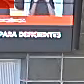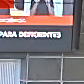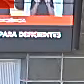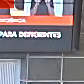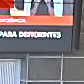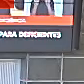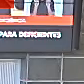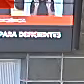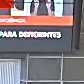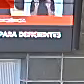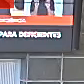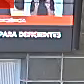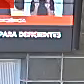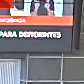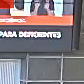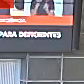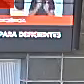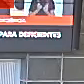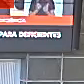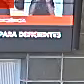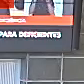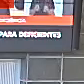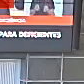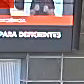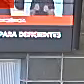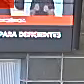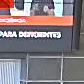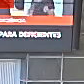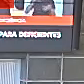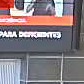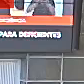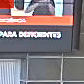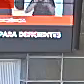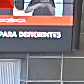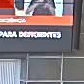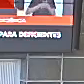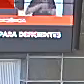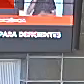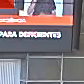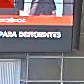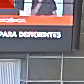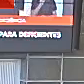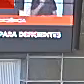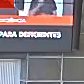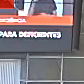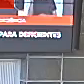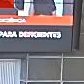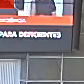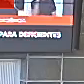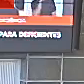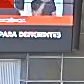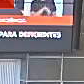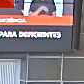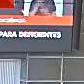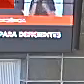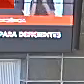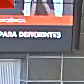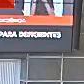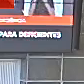esperançosos, continuem firmes, a luta é grande, os desafios são maiores, mas